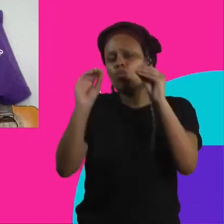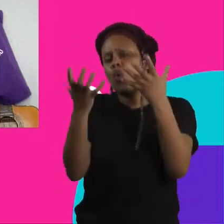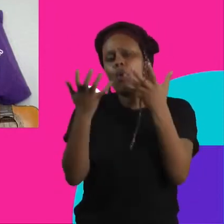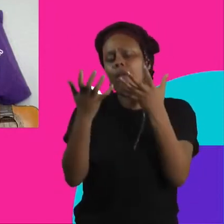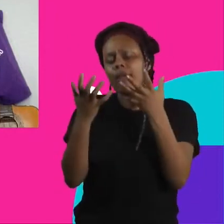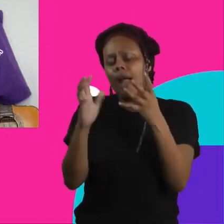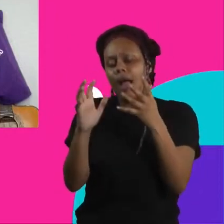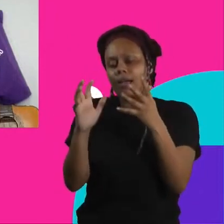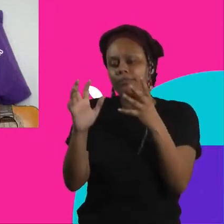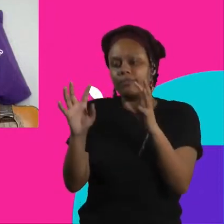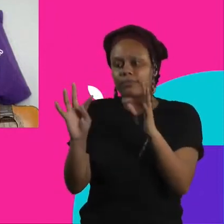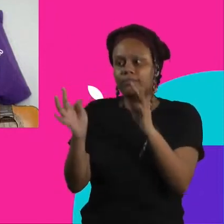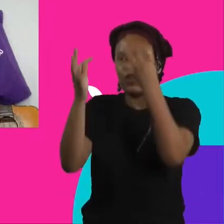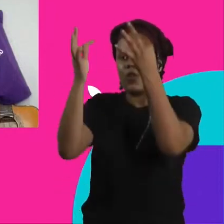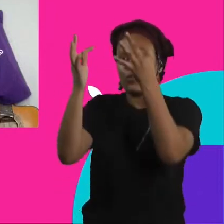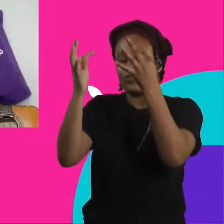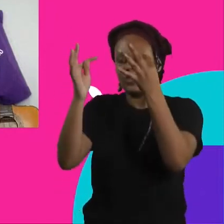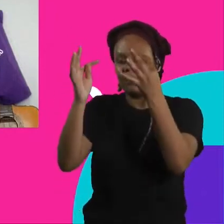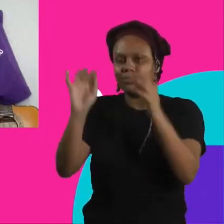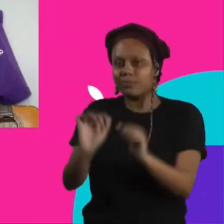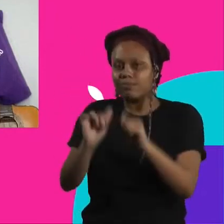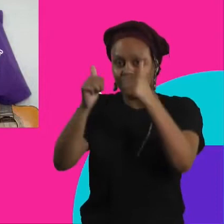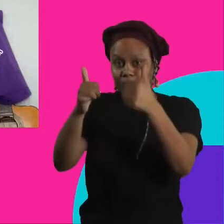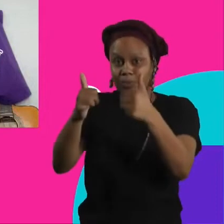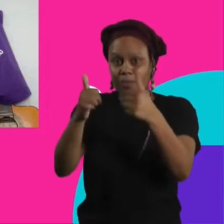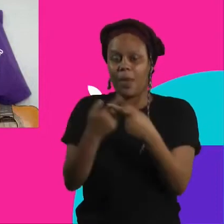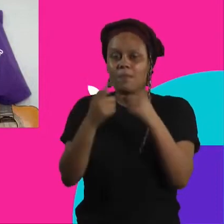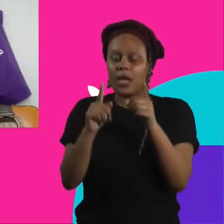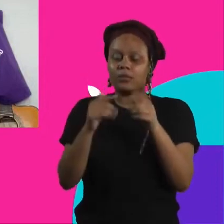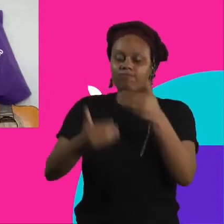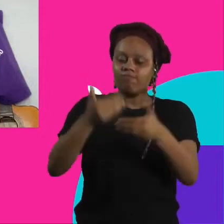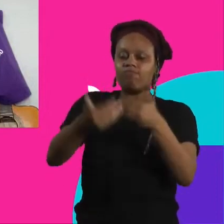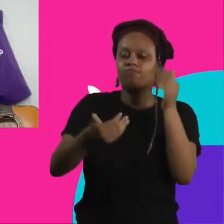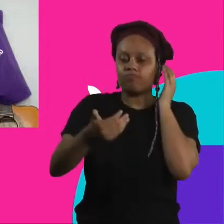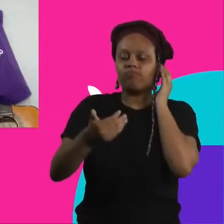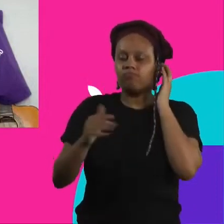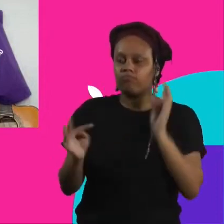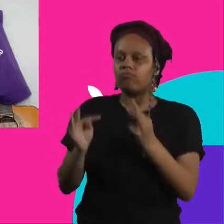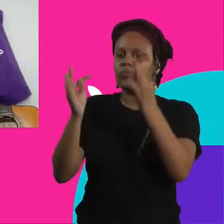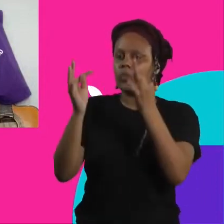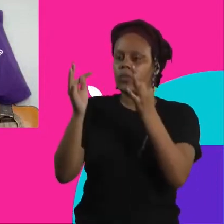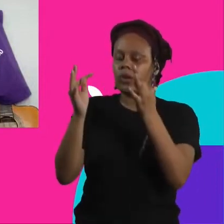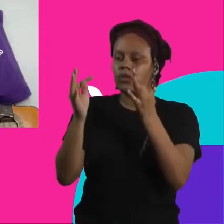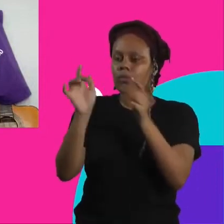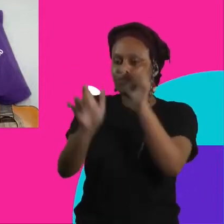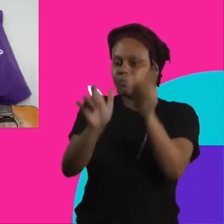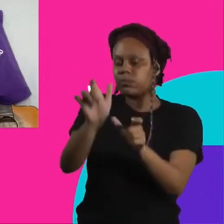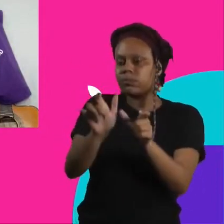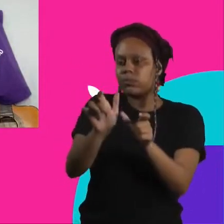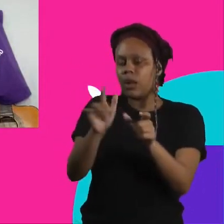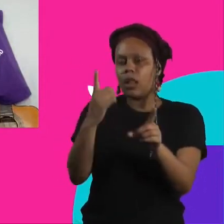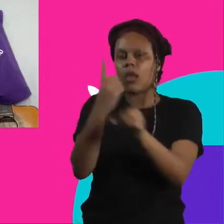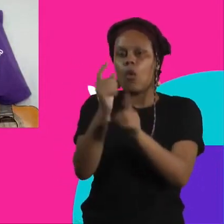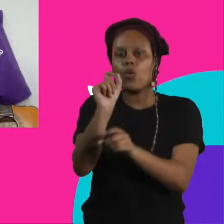aí quando a tecnologia começa a funcionar, aí vem aquelas variáveis que as pessoas não conseguiram prever.